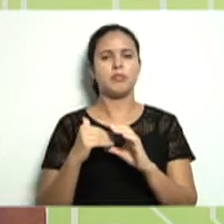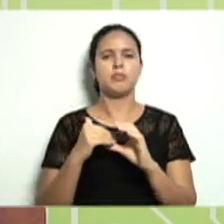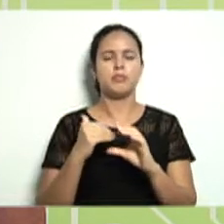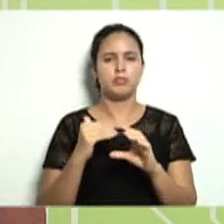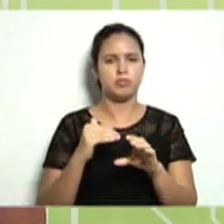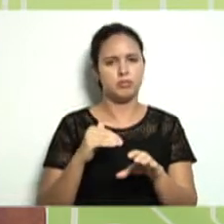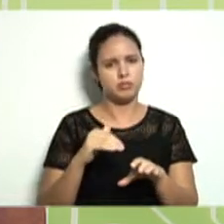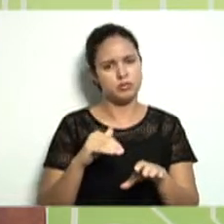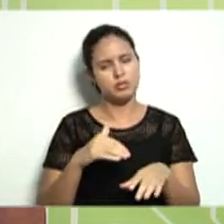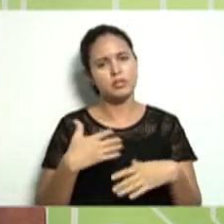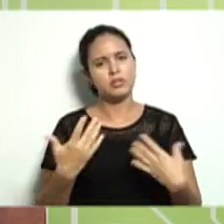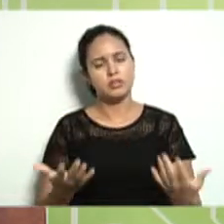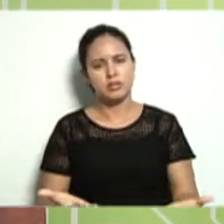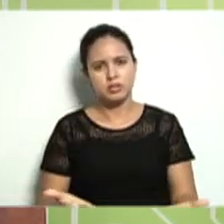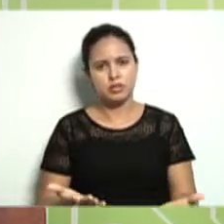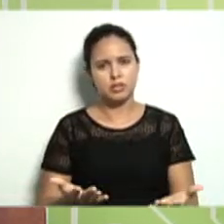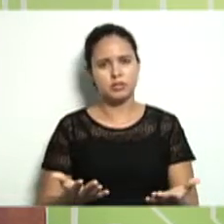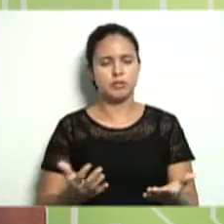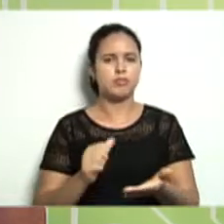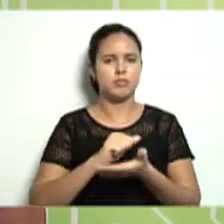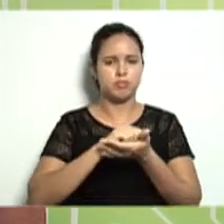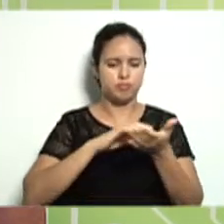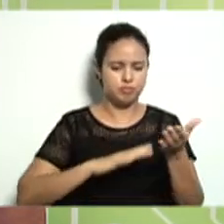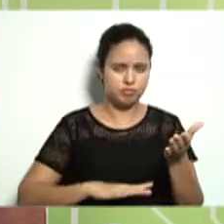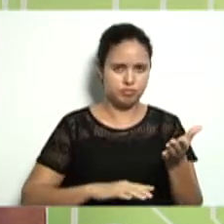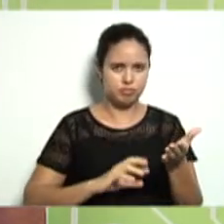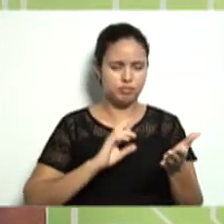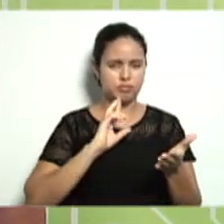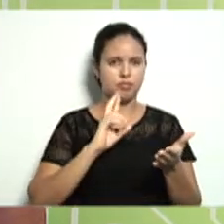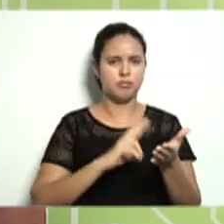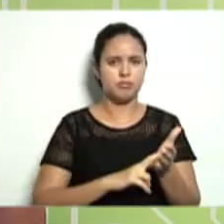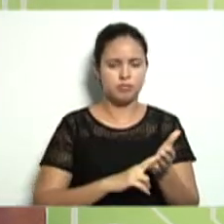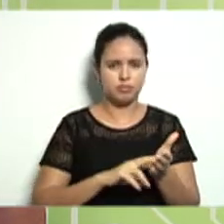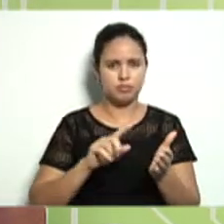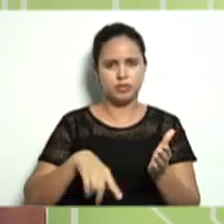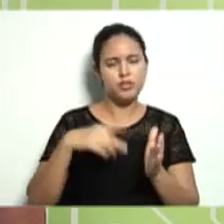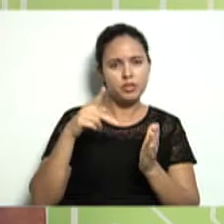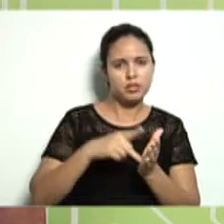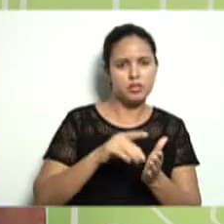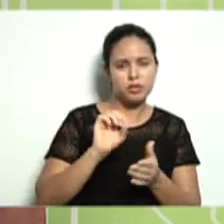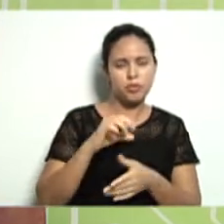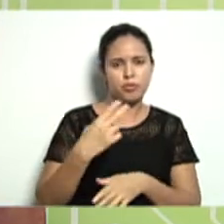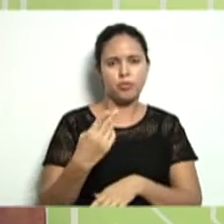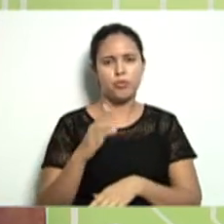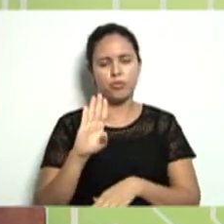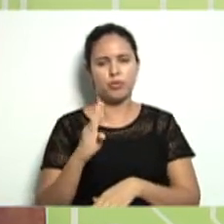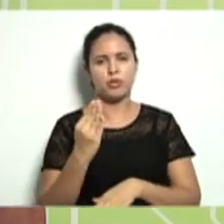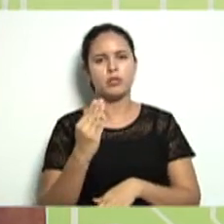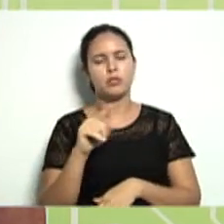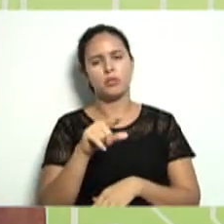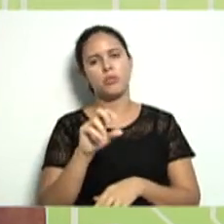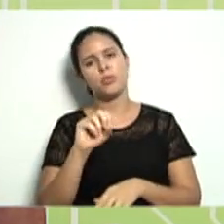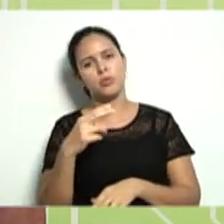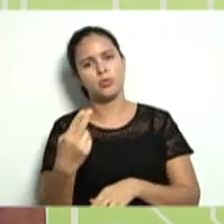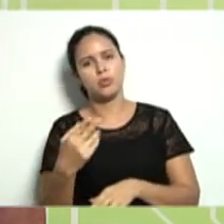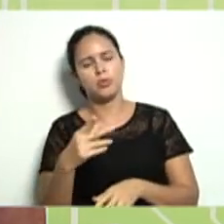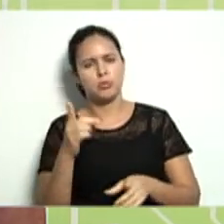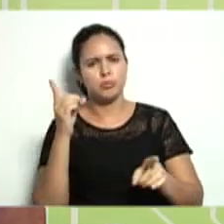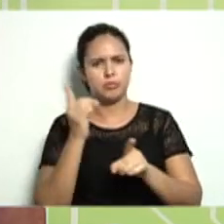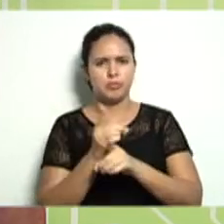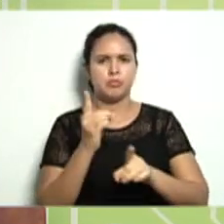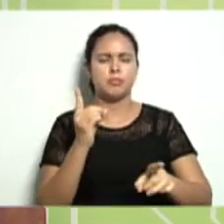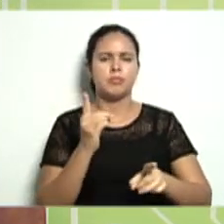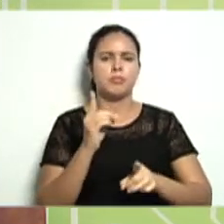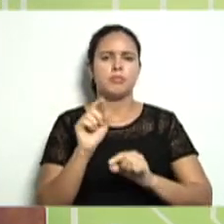parte das nossas questões de hoje são verdadeiro ou falso, ou para você identificar as